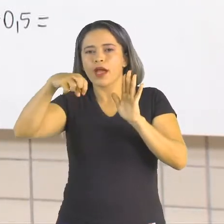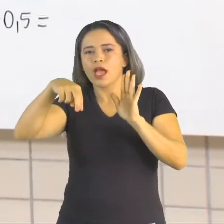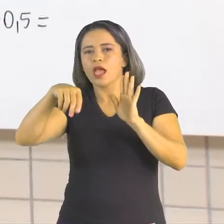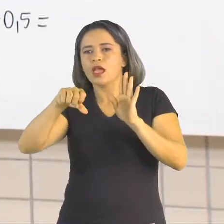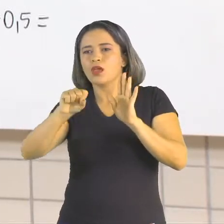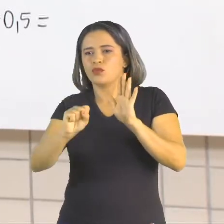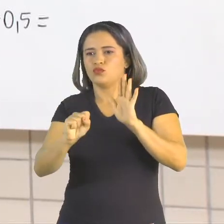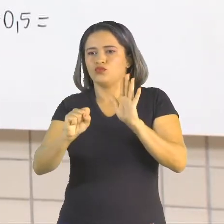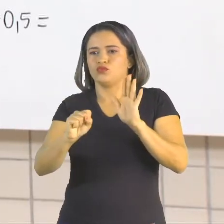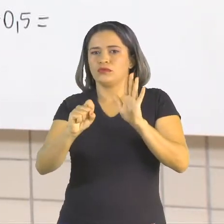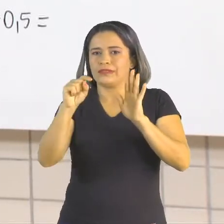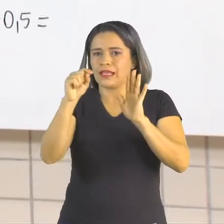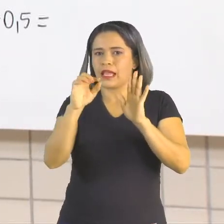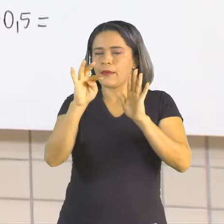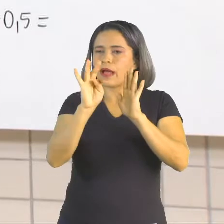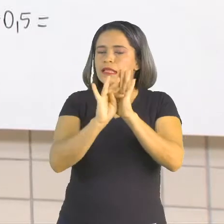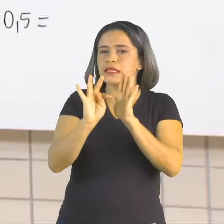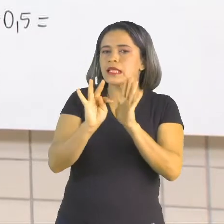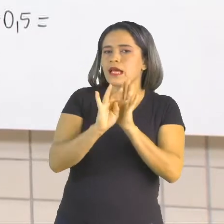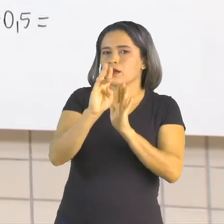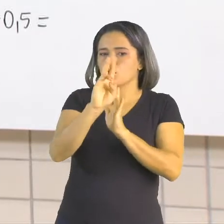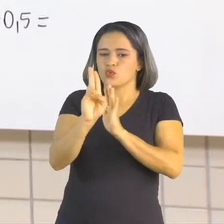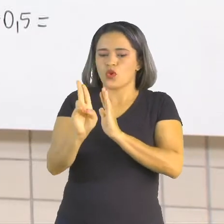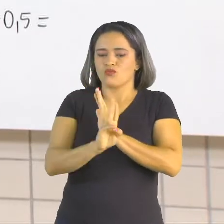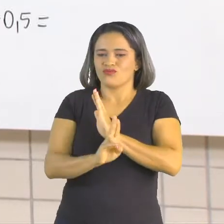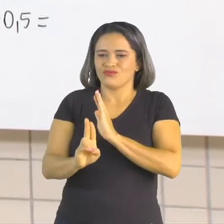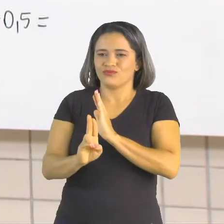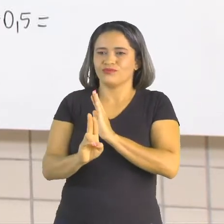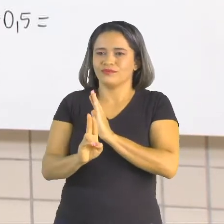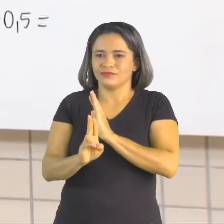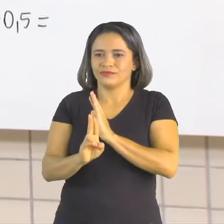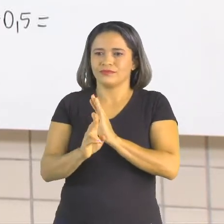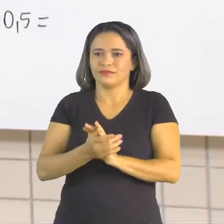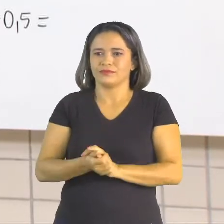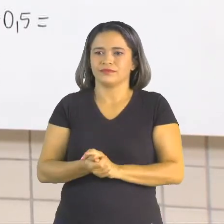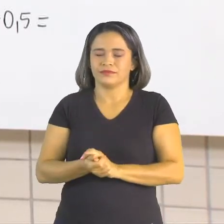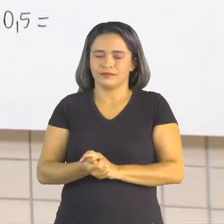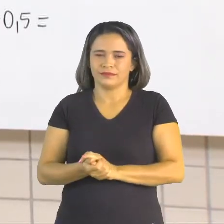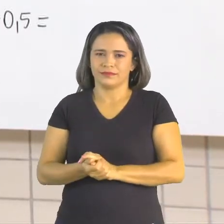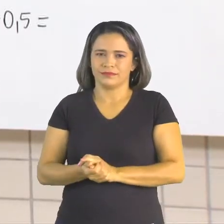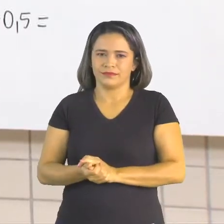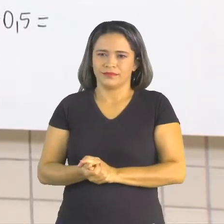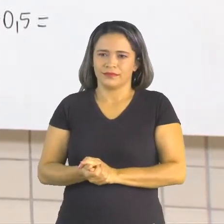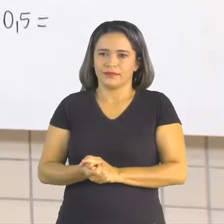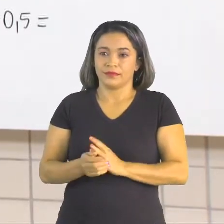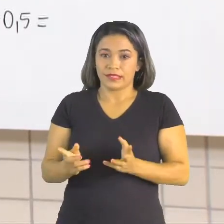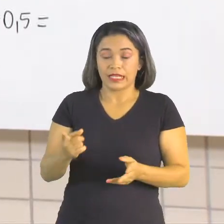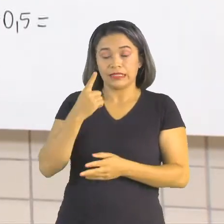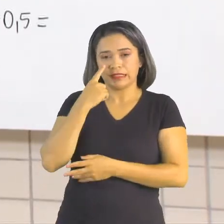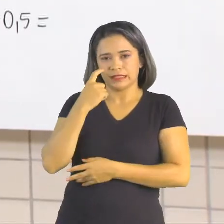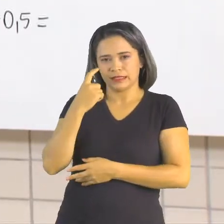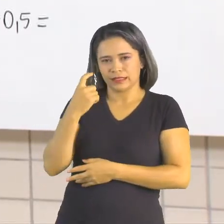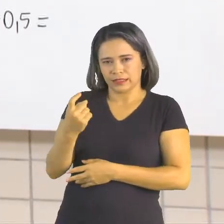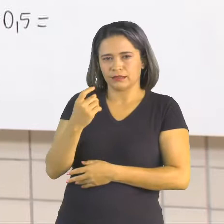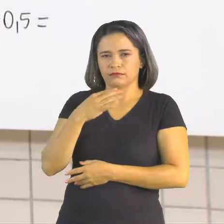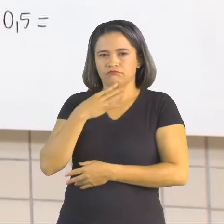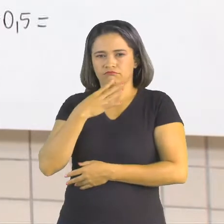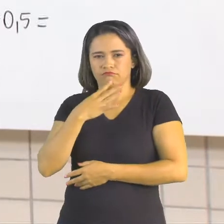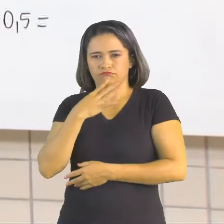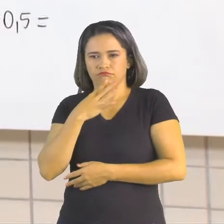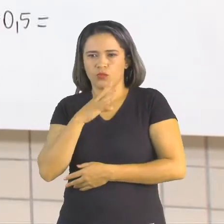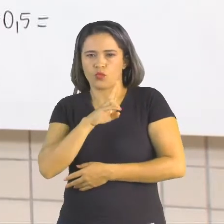técnico, e a continha de mais, de somar, se chama adição. E é interessante a gente conhecer o